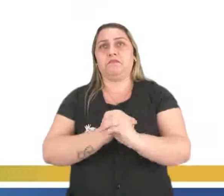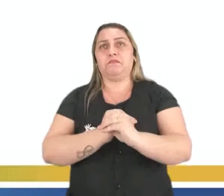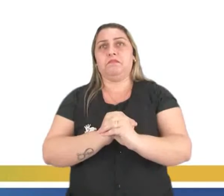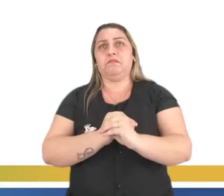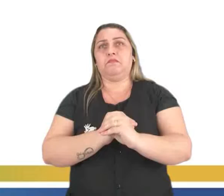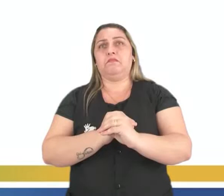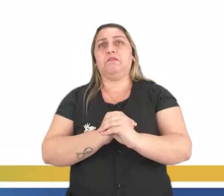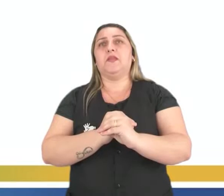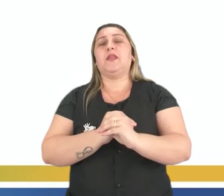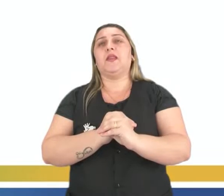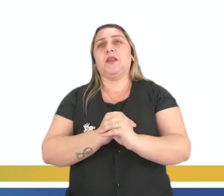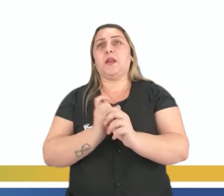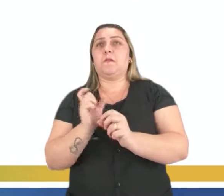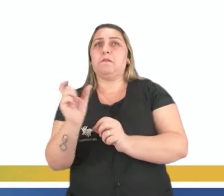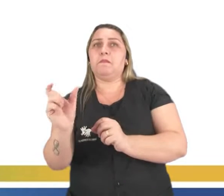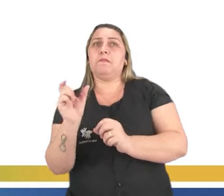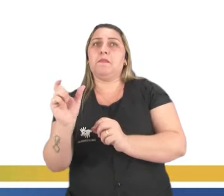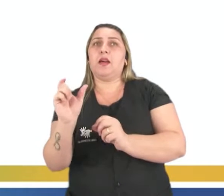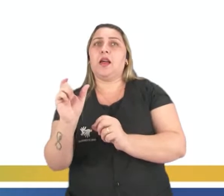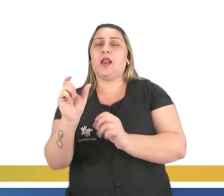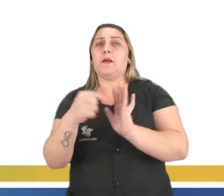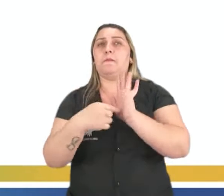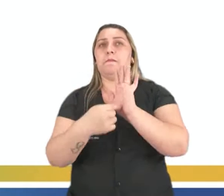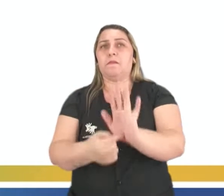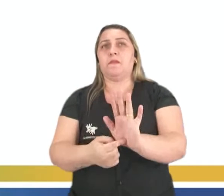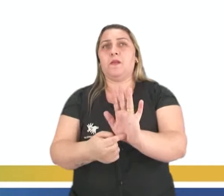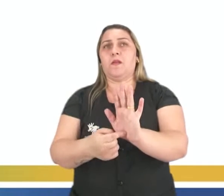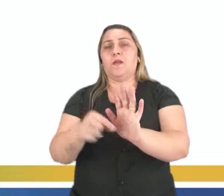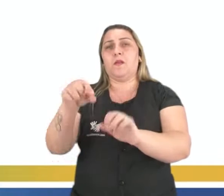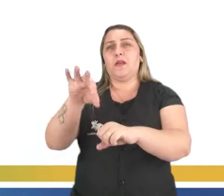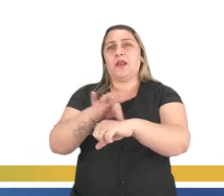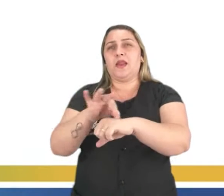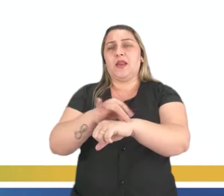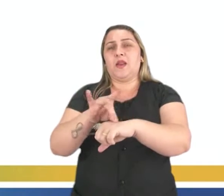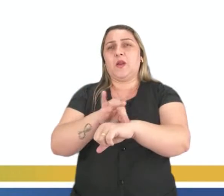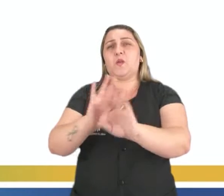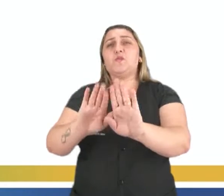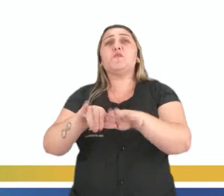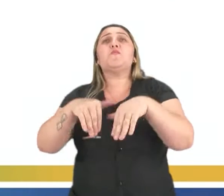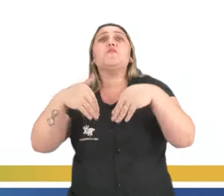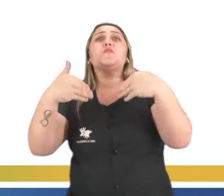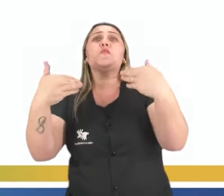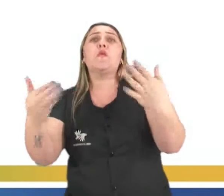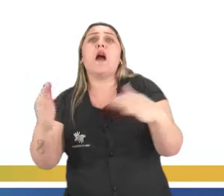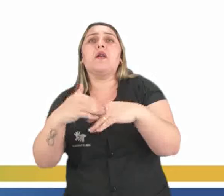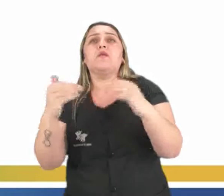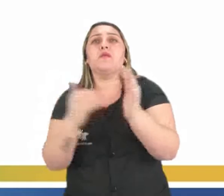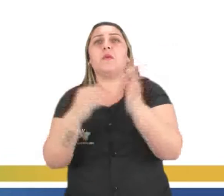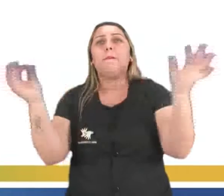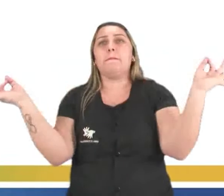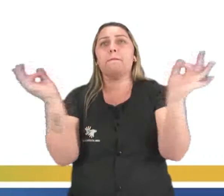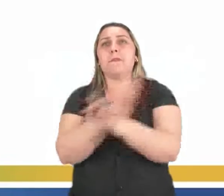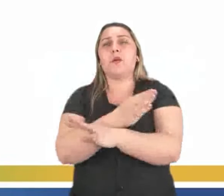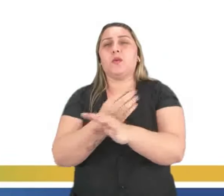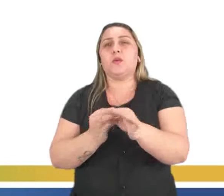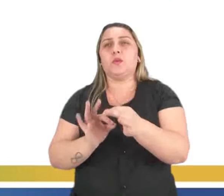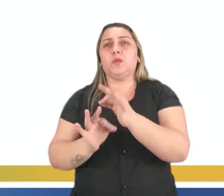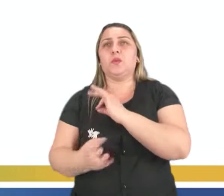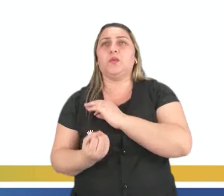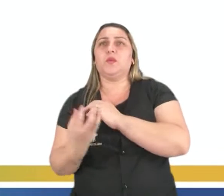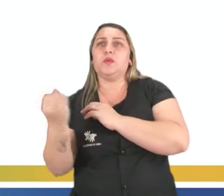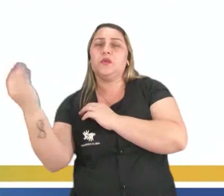conjunções, como no caso da palavra destacada no seguinte trecho. Quando tudo ficou pronto para a longa